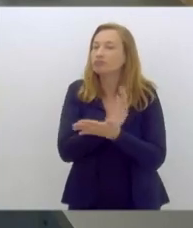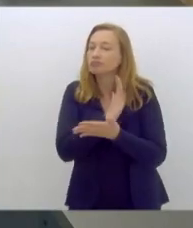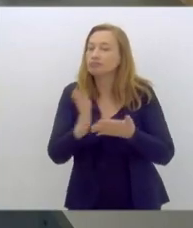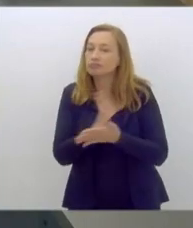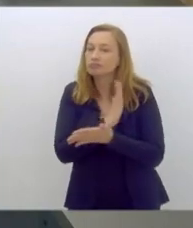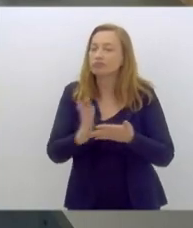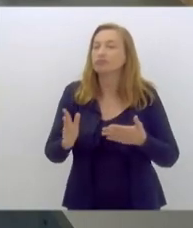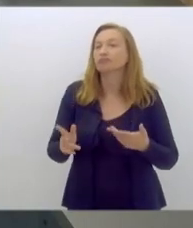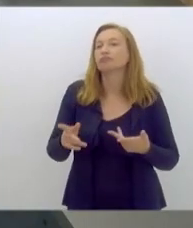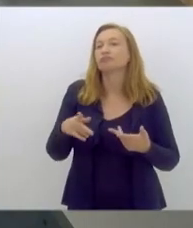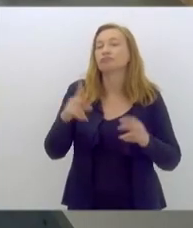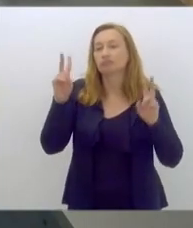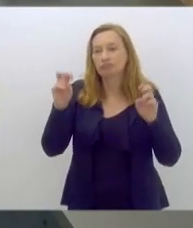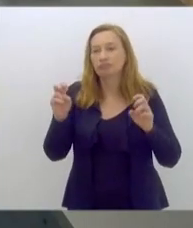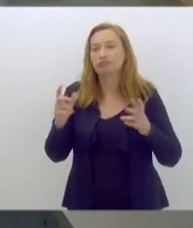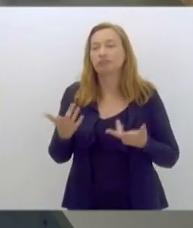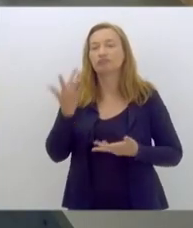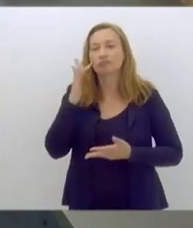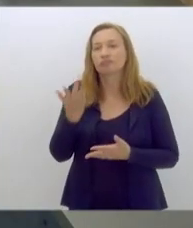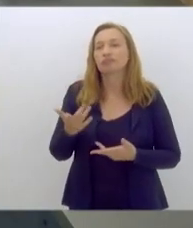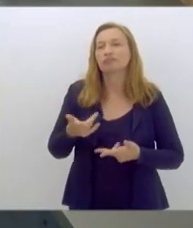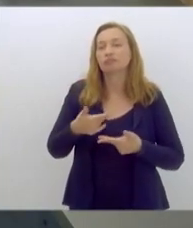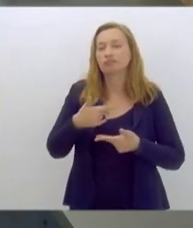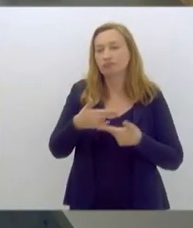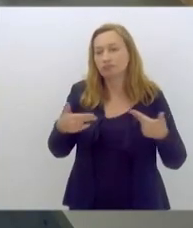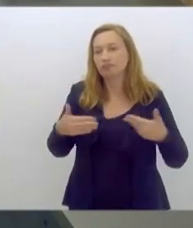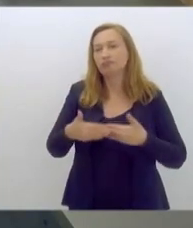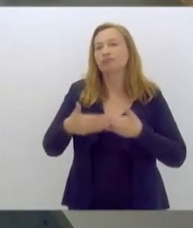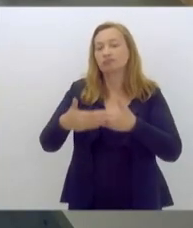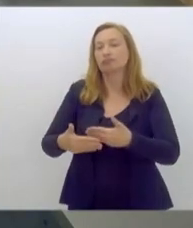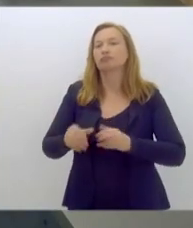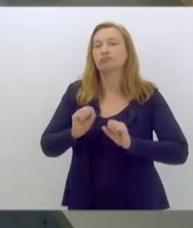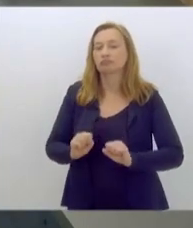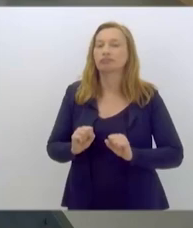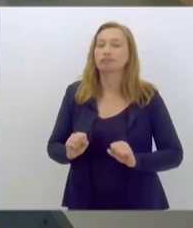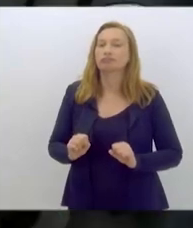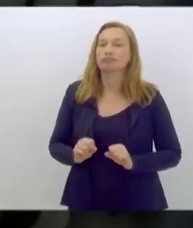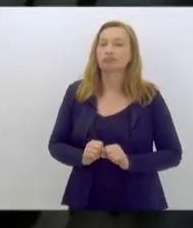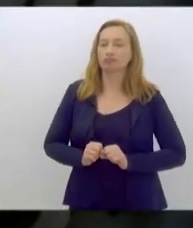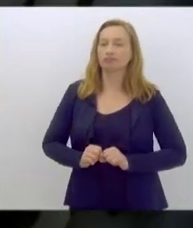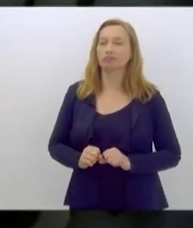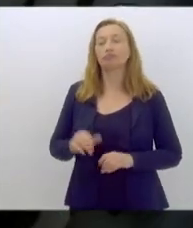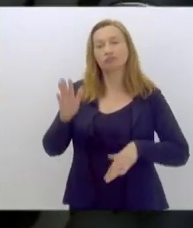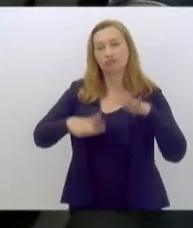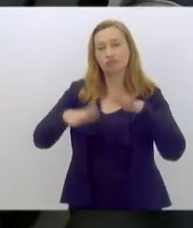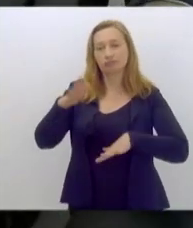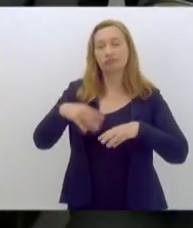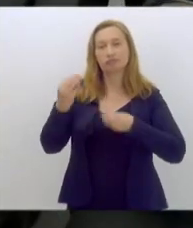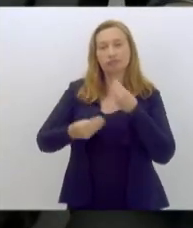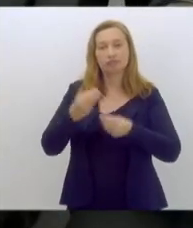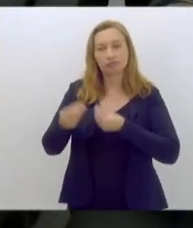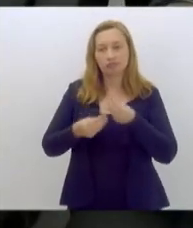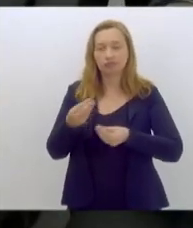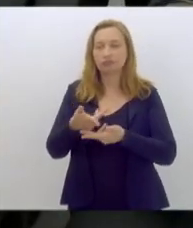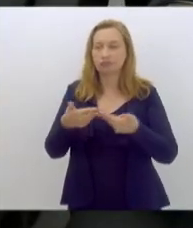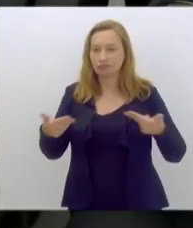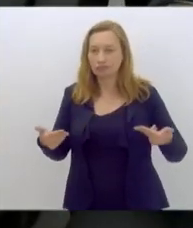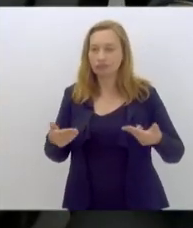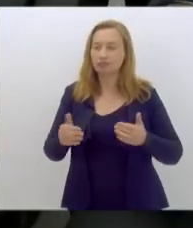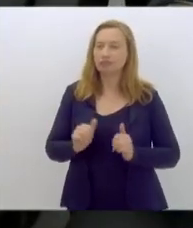sobre né então acho que tem muito avançar para que a gente possa equacionar e dependendo como as coisas